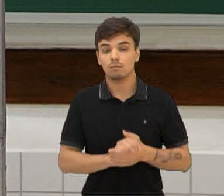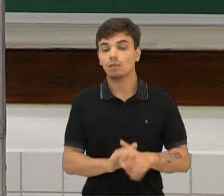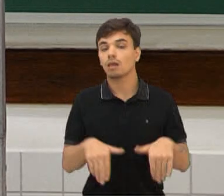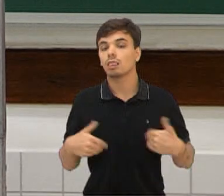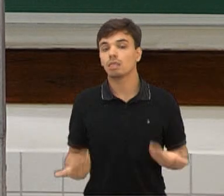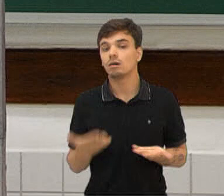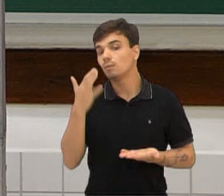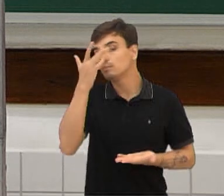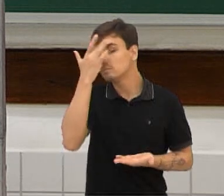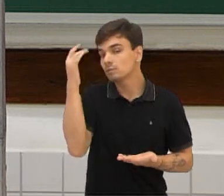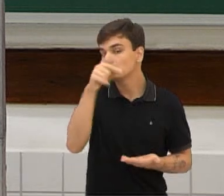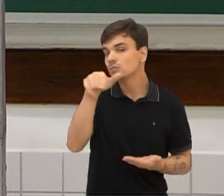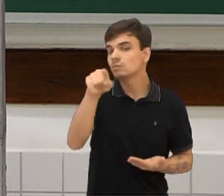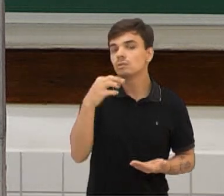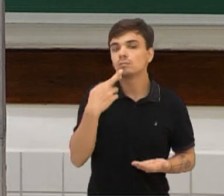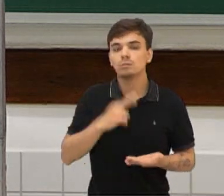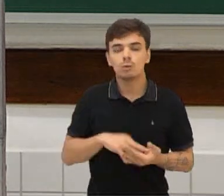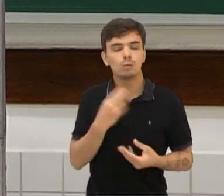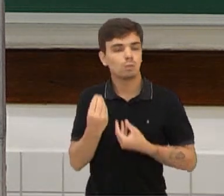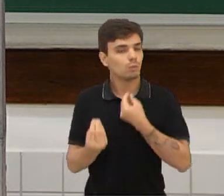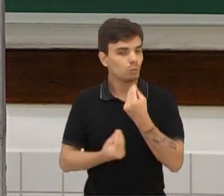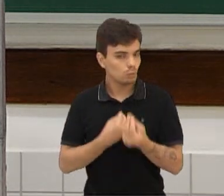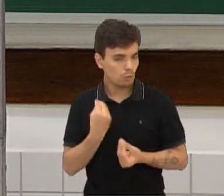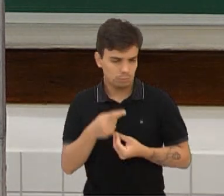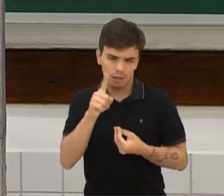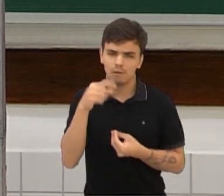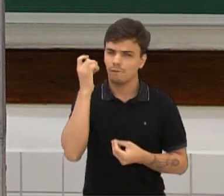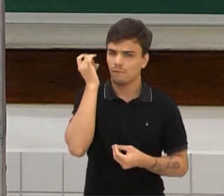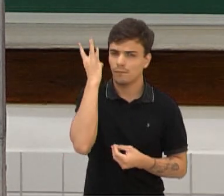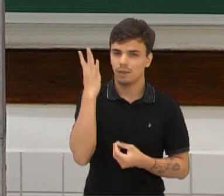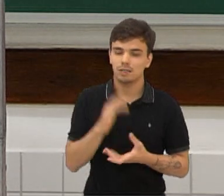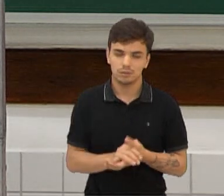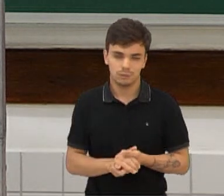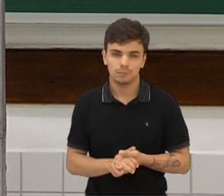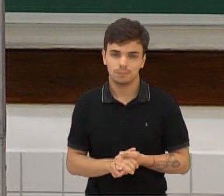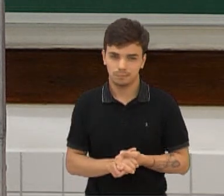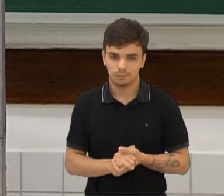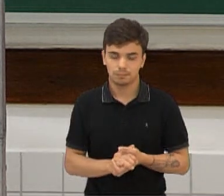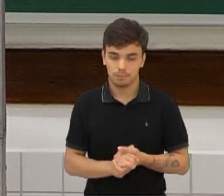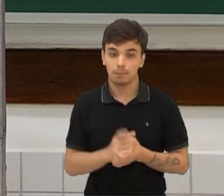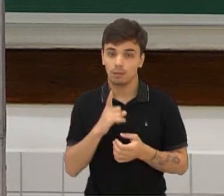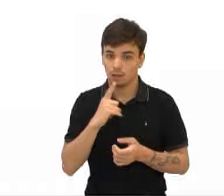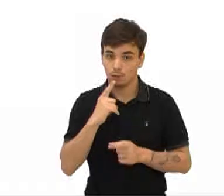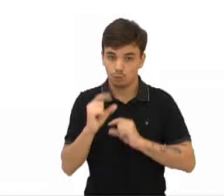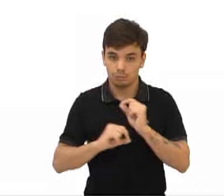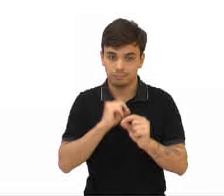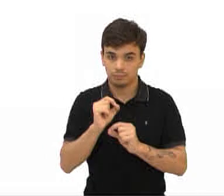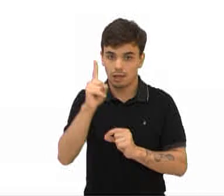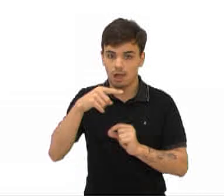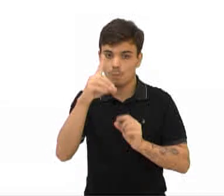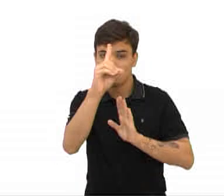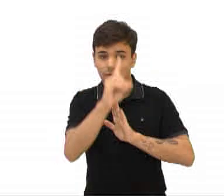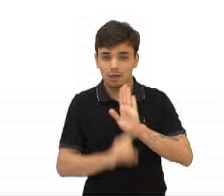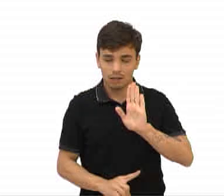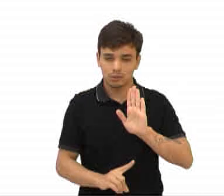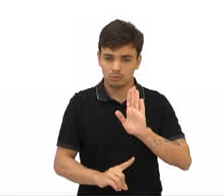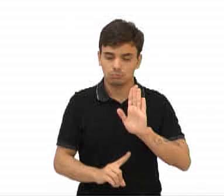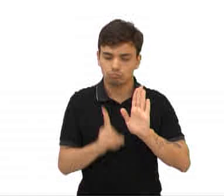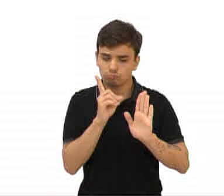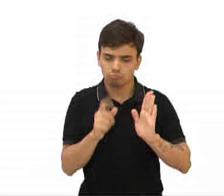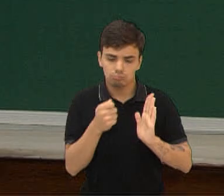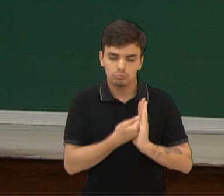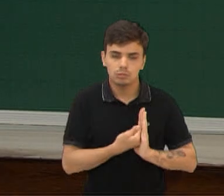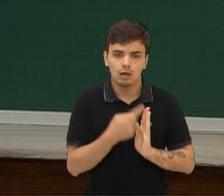Então, pessoal, como é que você respondeu aí? Essa estava fácil, né? Bem fácil mesmo. Ela faz simplesmente uma declaração. Ela declara: